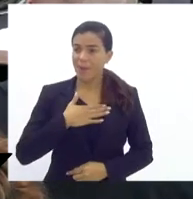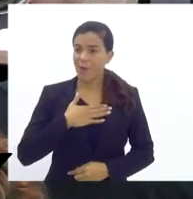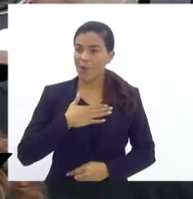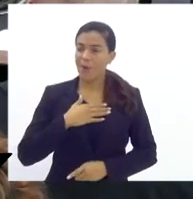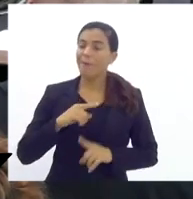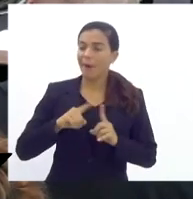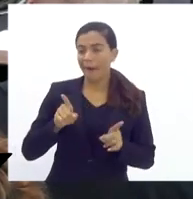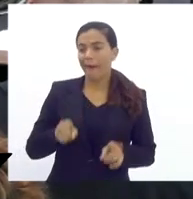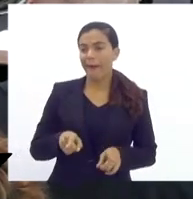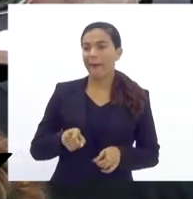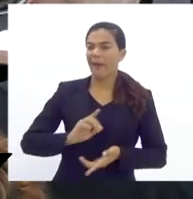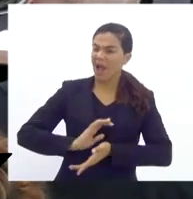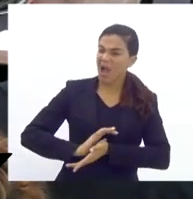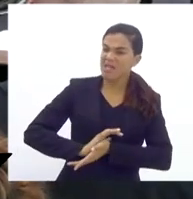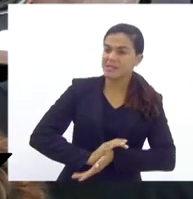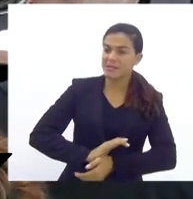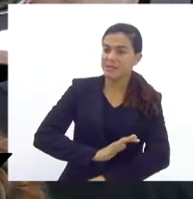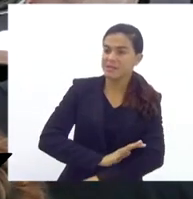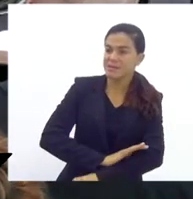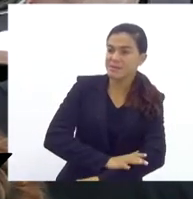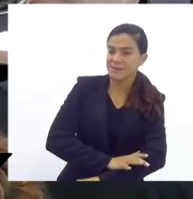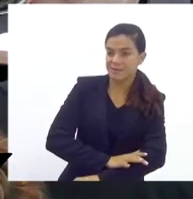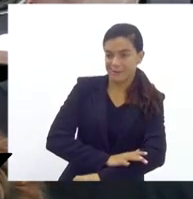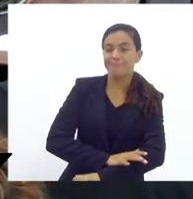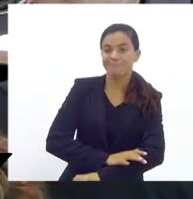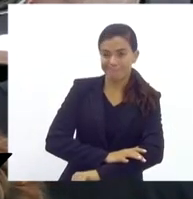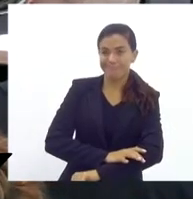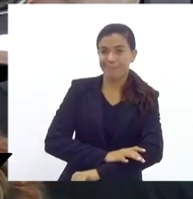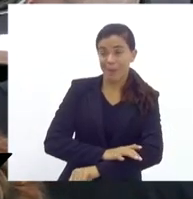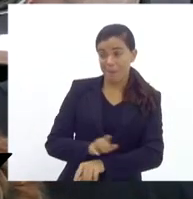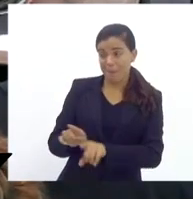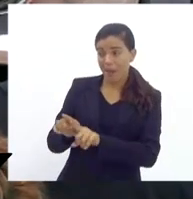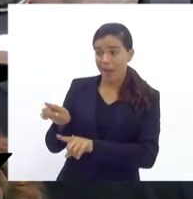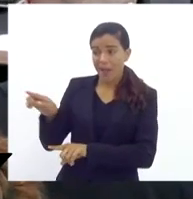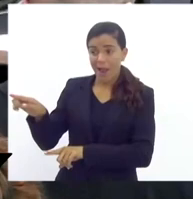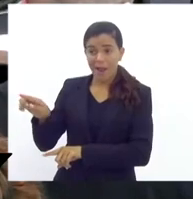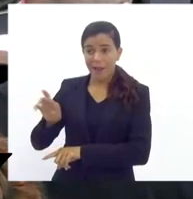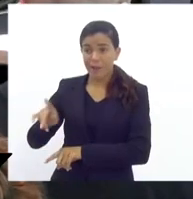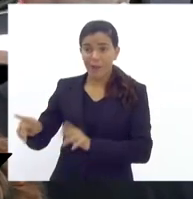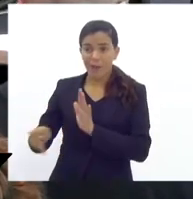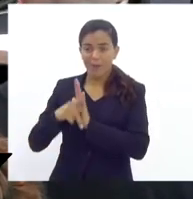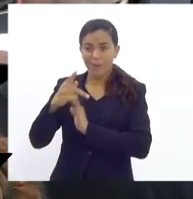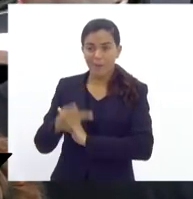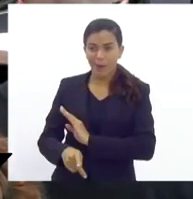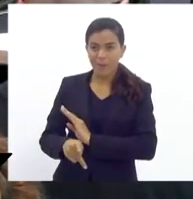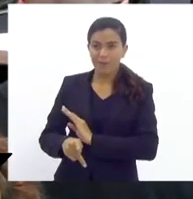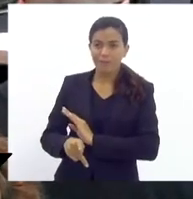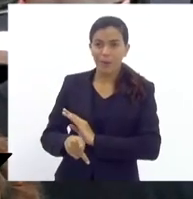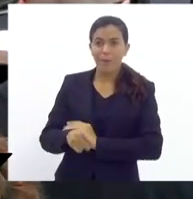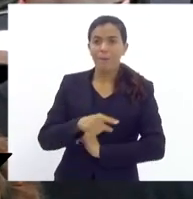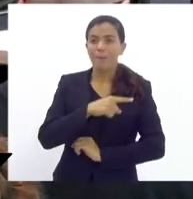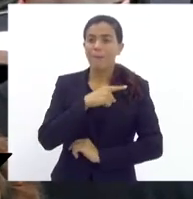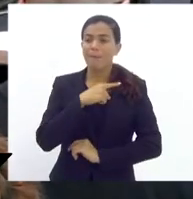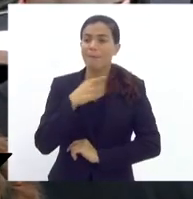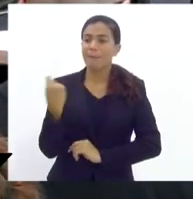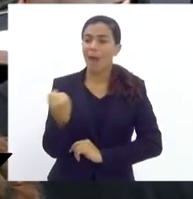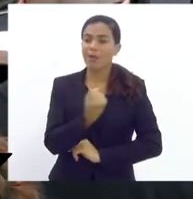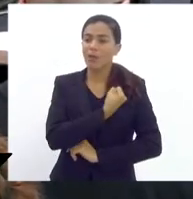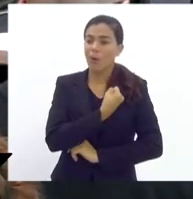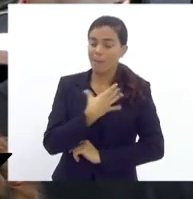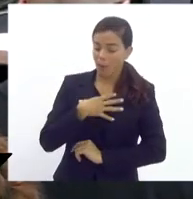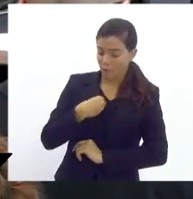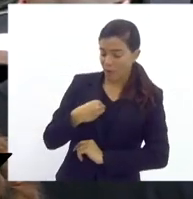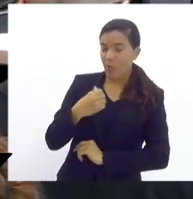é racista para mim que sou dele e racista para ela que não é dele matou o meu filho e matou o filho